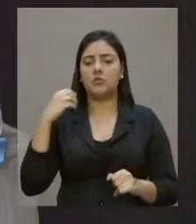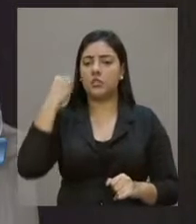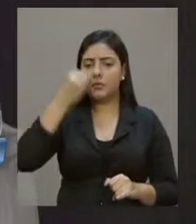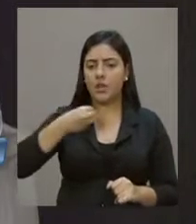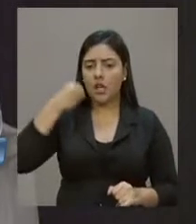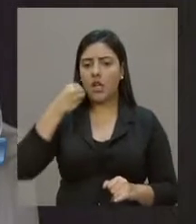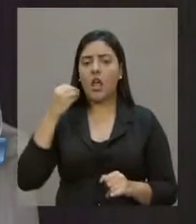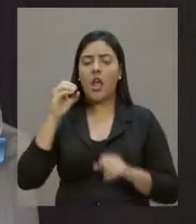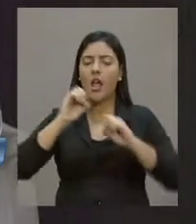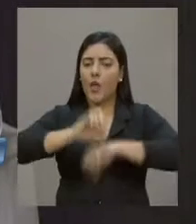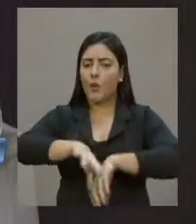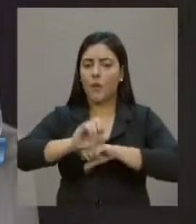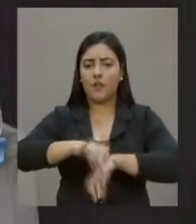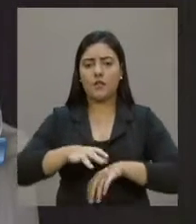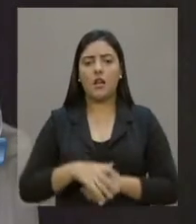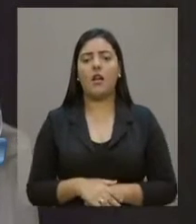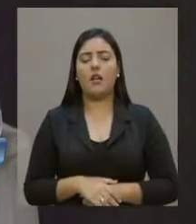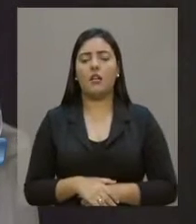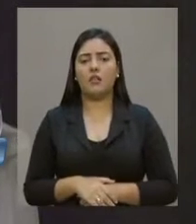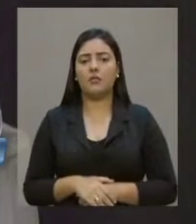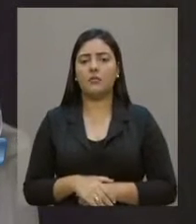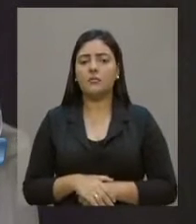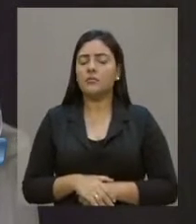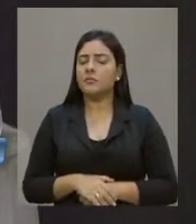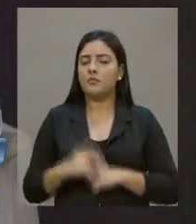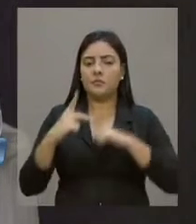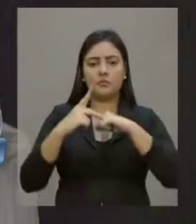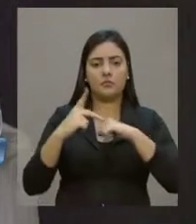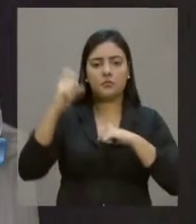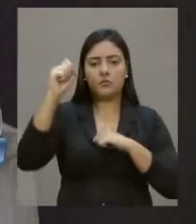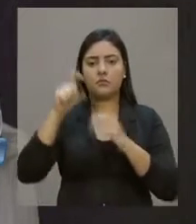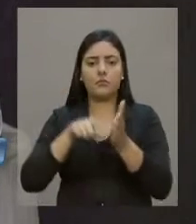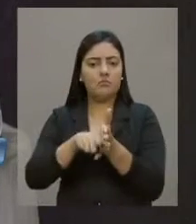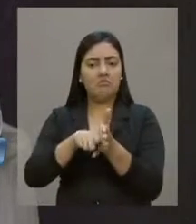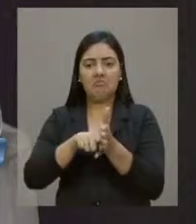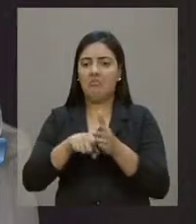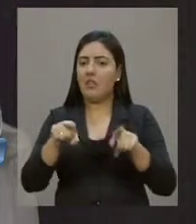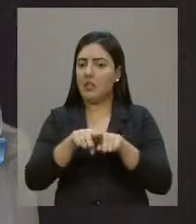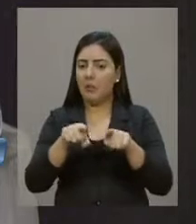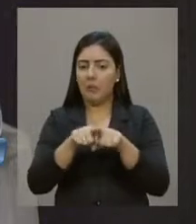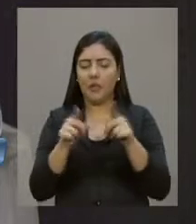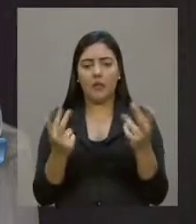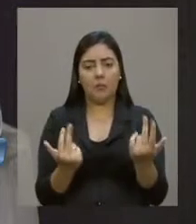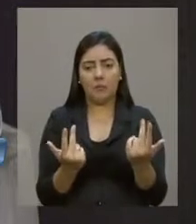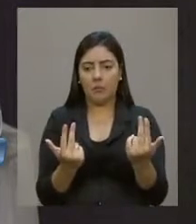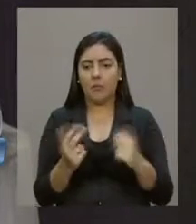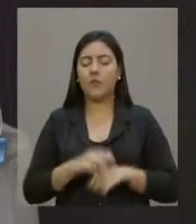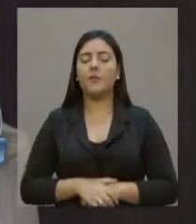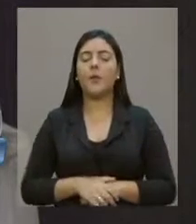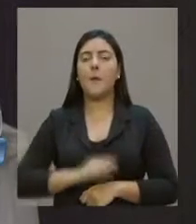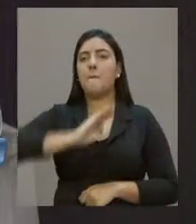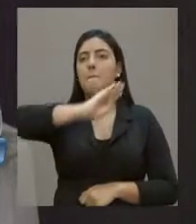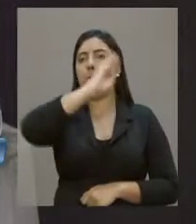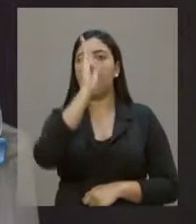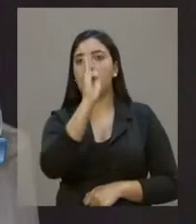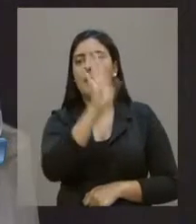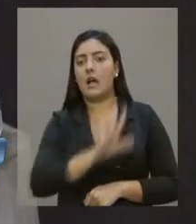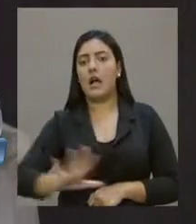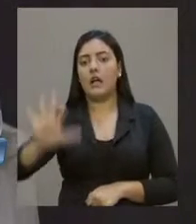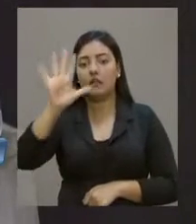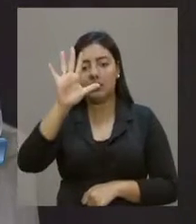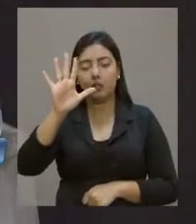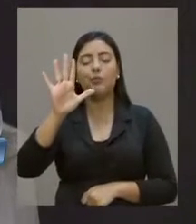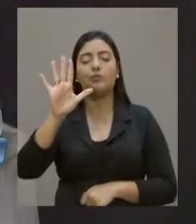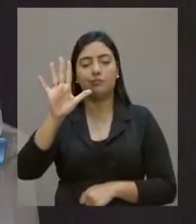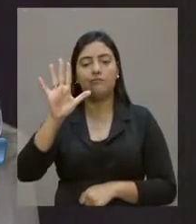da educação, da extensão e da pesquisa. O Brasil,